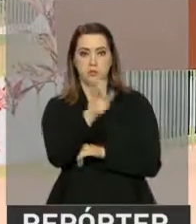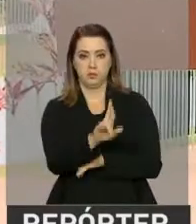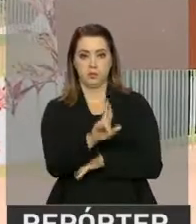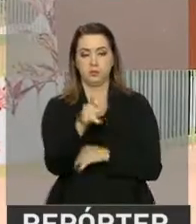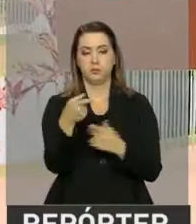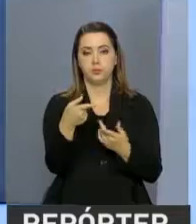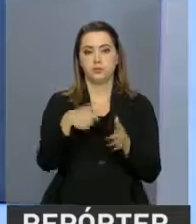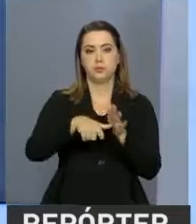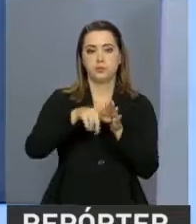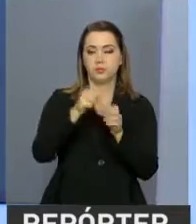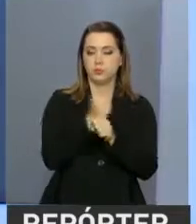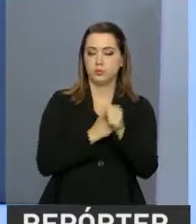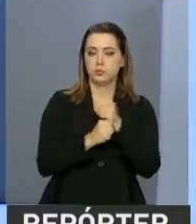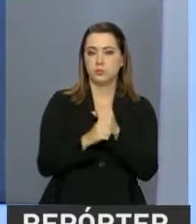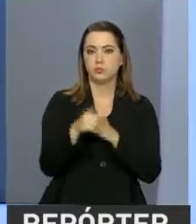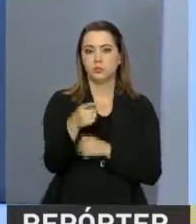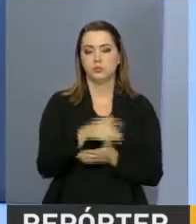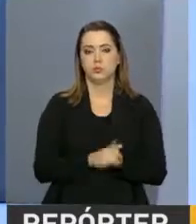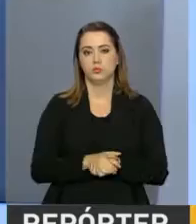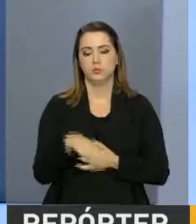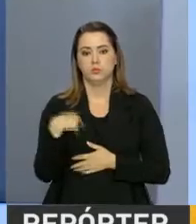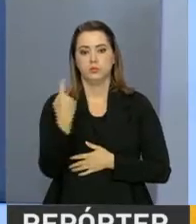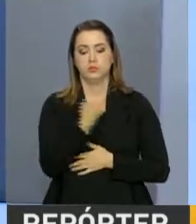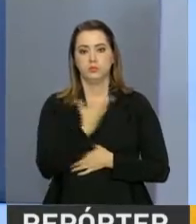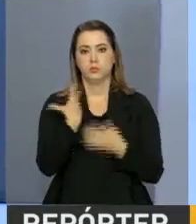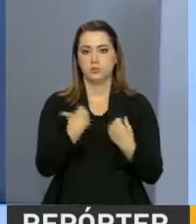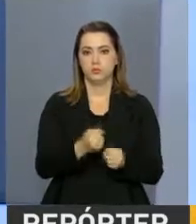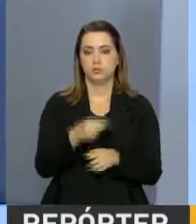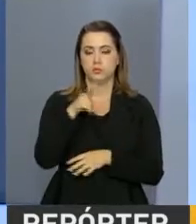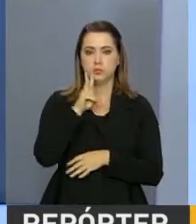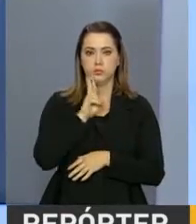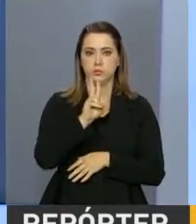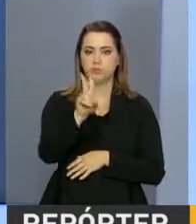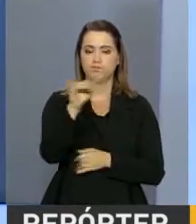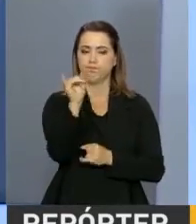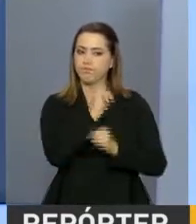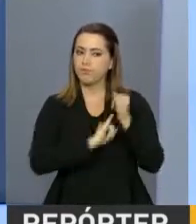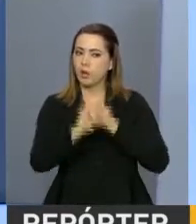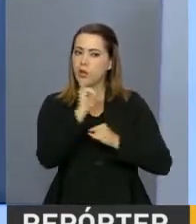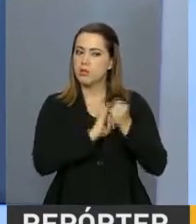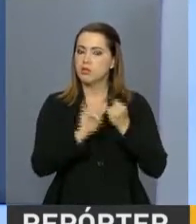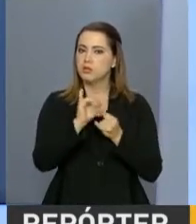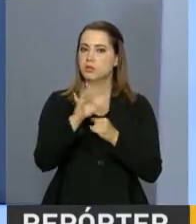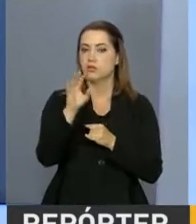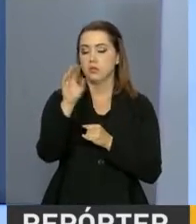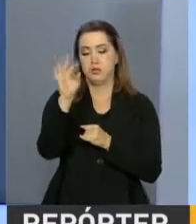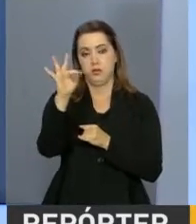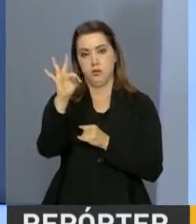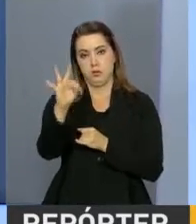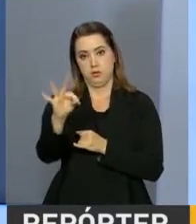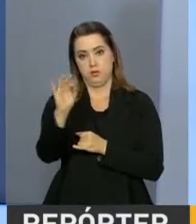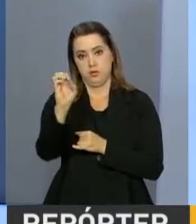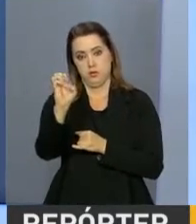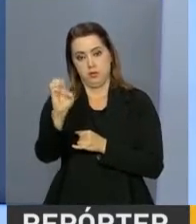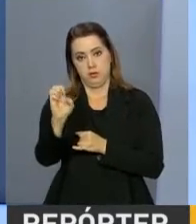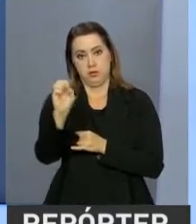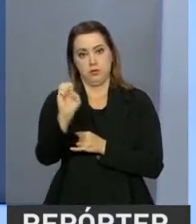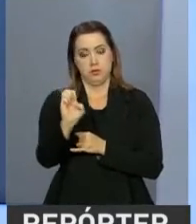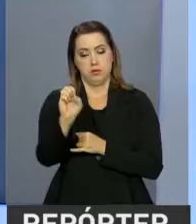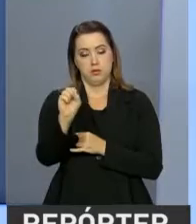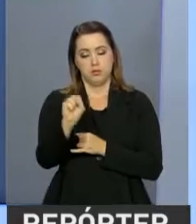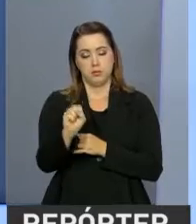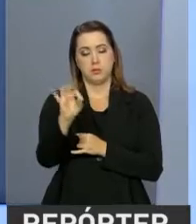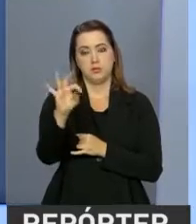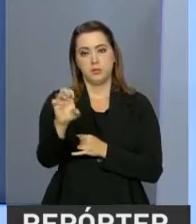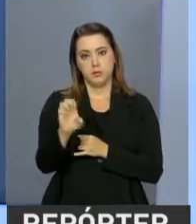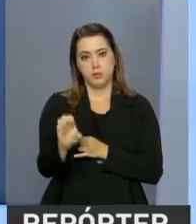à eleição nós vamos receber as informações do tribunal superior eleitoral é as informações já foram inclusive trabalhada pelo tribunal